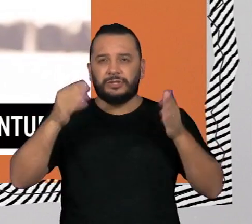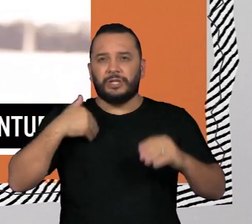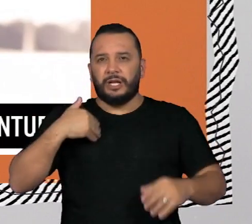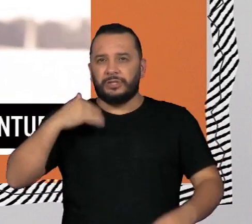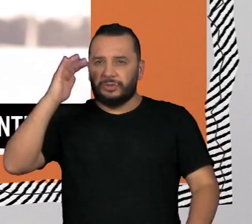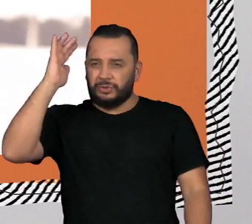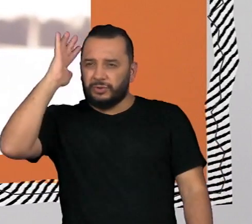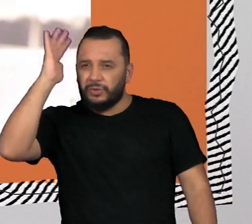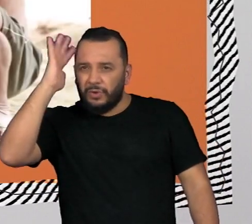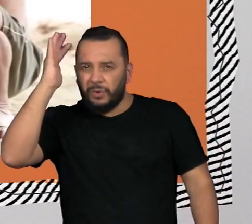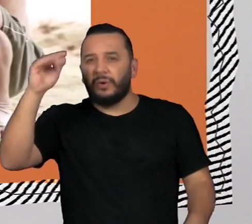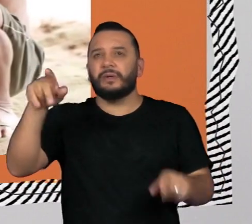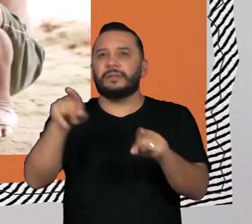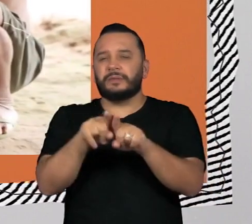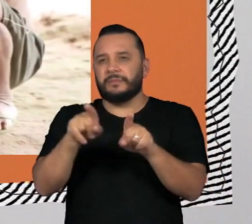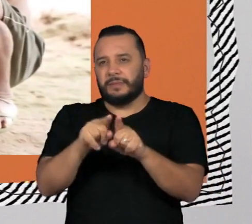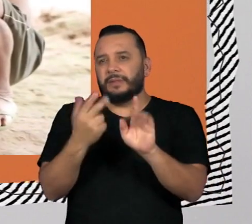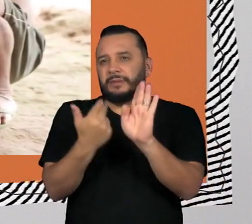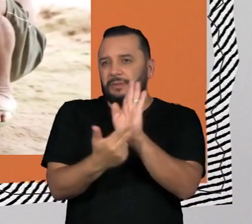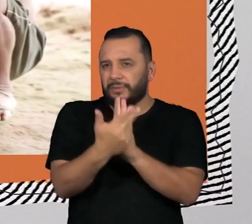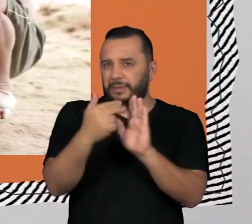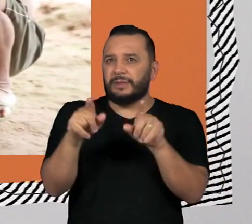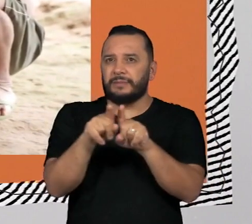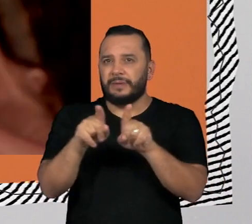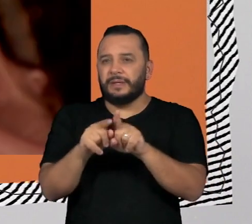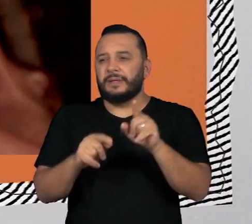através de nossas pinturas, através de nossa beleza,